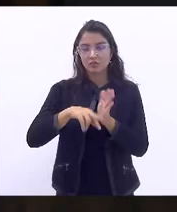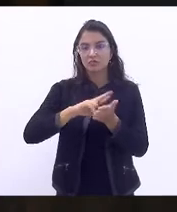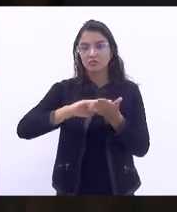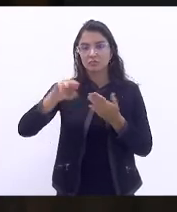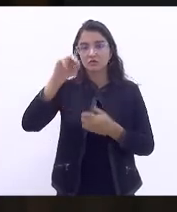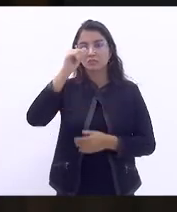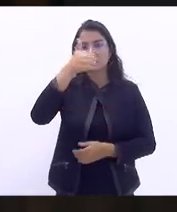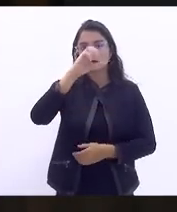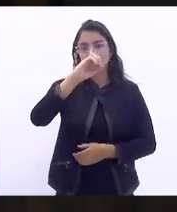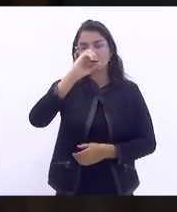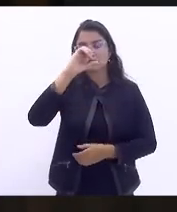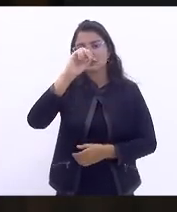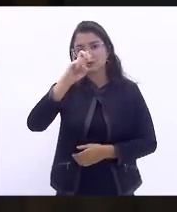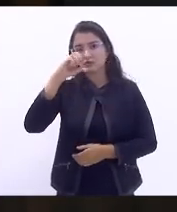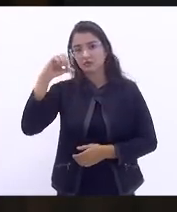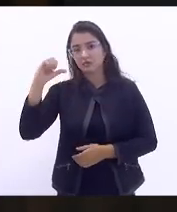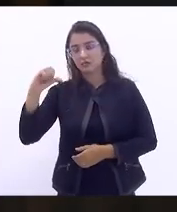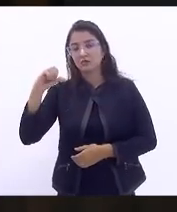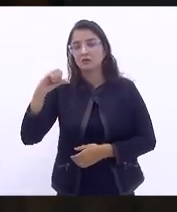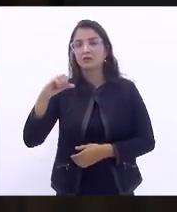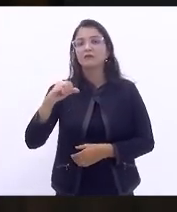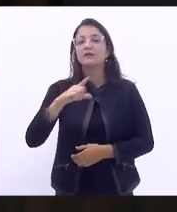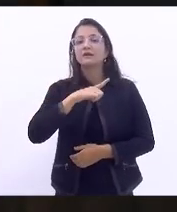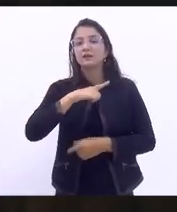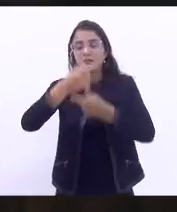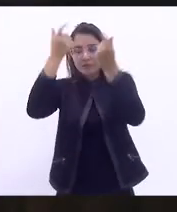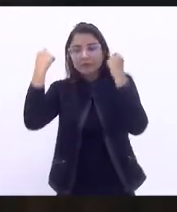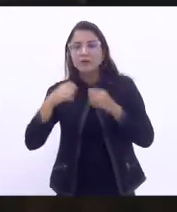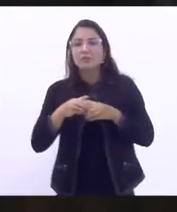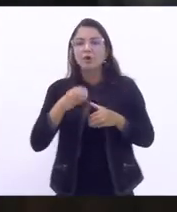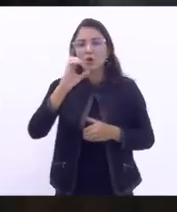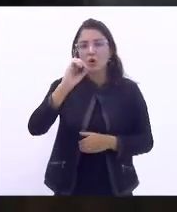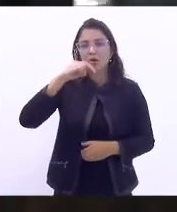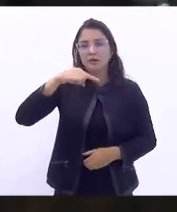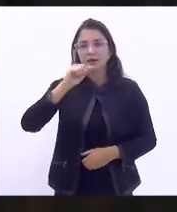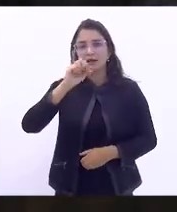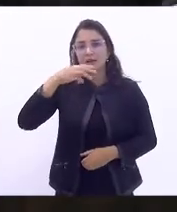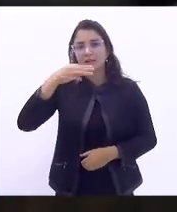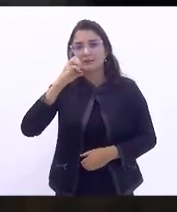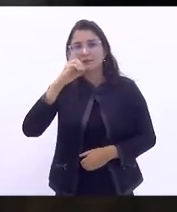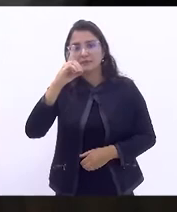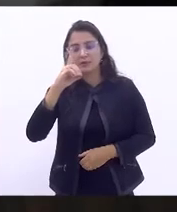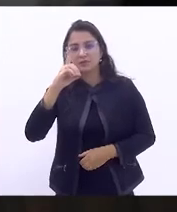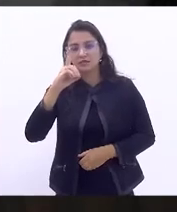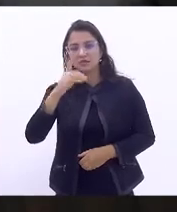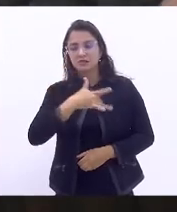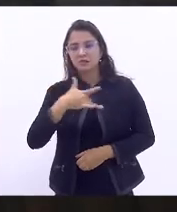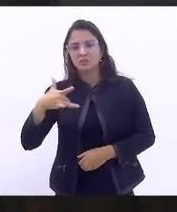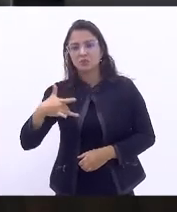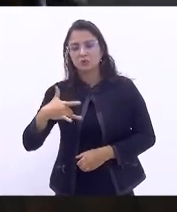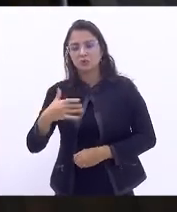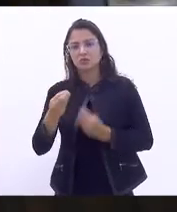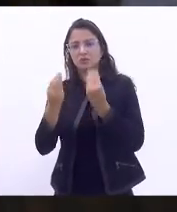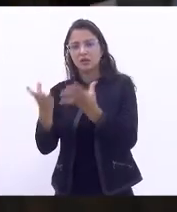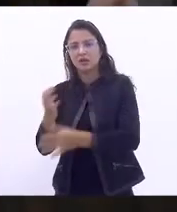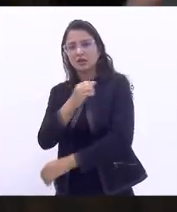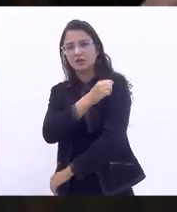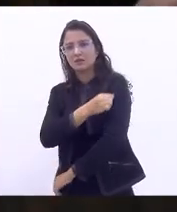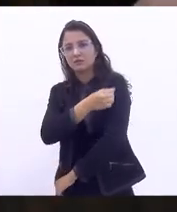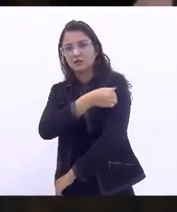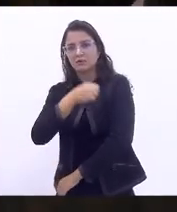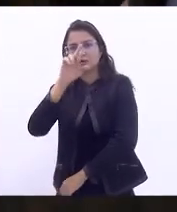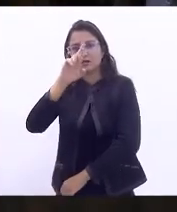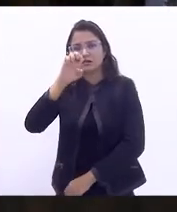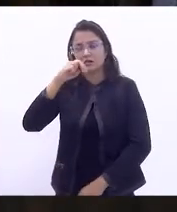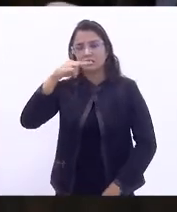enfermeira Rejane, que concede o prêmio Ana Nery da Saúde à ilustríssima enfermeira Renata Silva Hanselmann. Parecida da comissão de normas internas e proporções